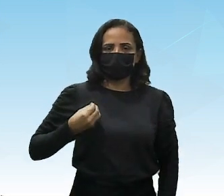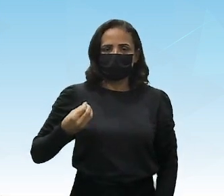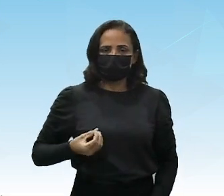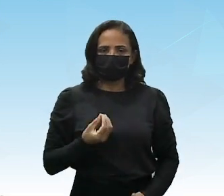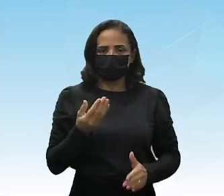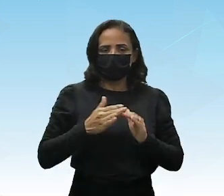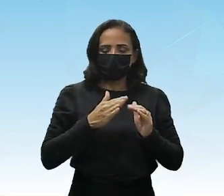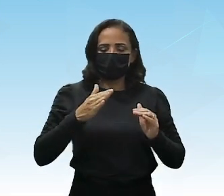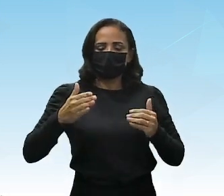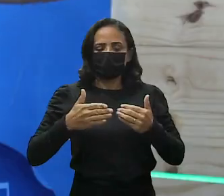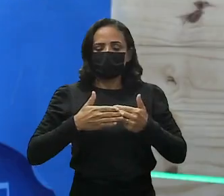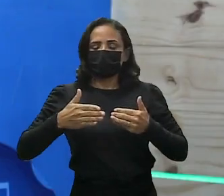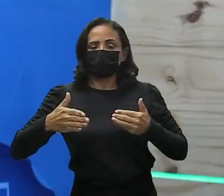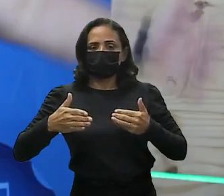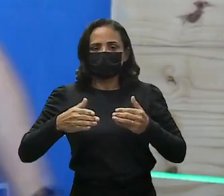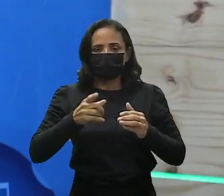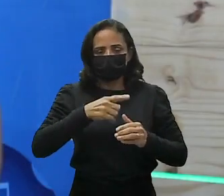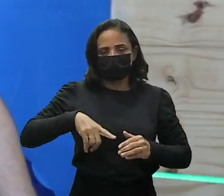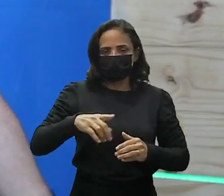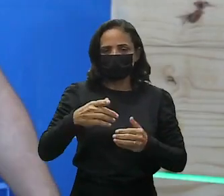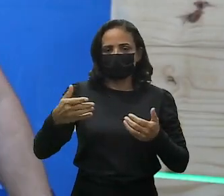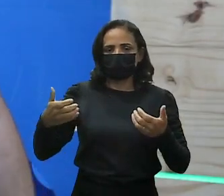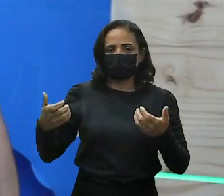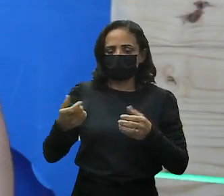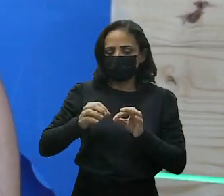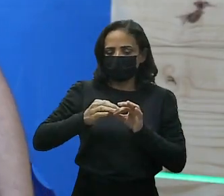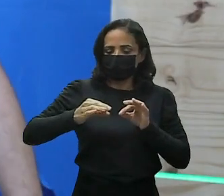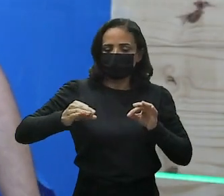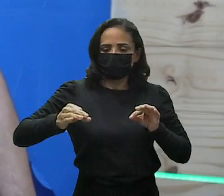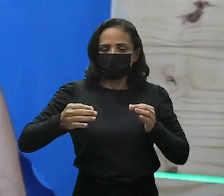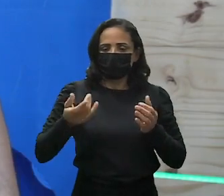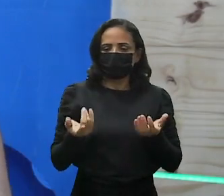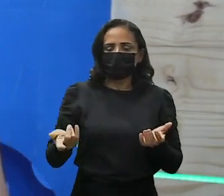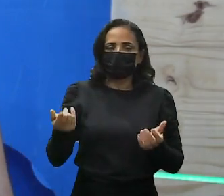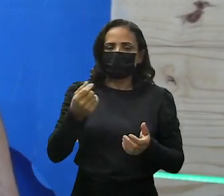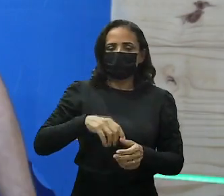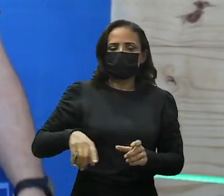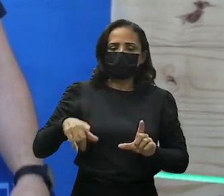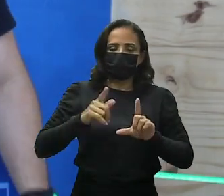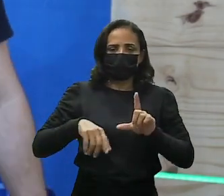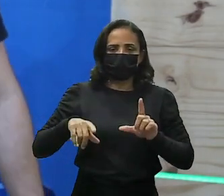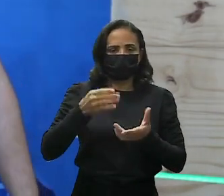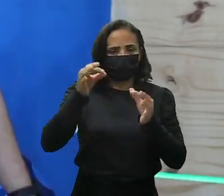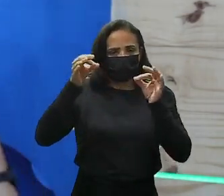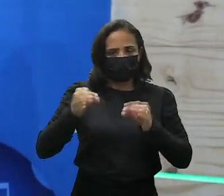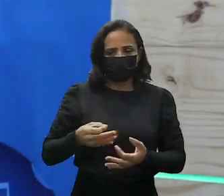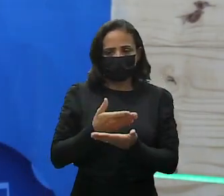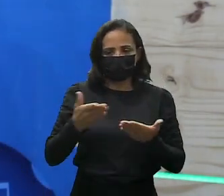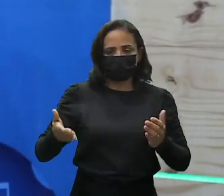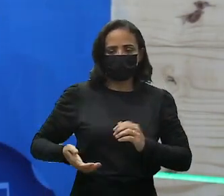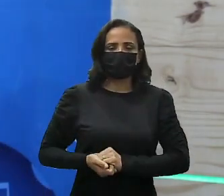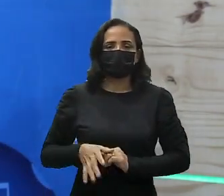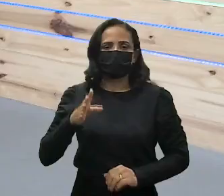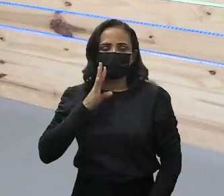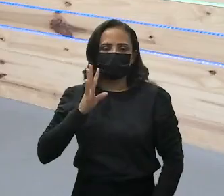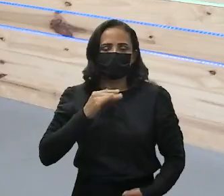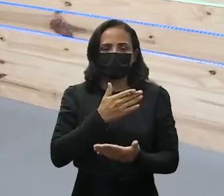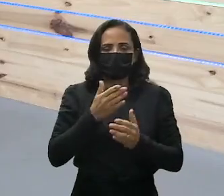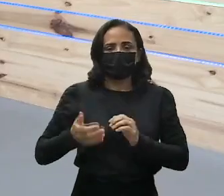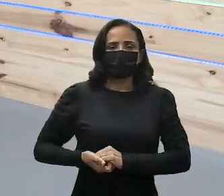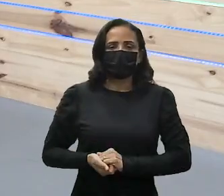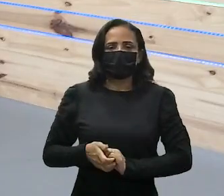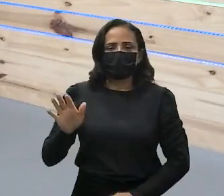está mais longe do produtor. Se ele é o consumidor que está mais longe do produtor, então ele é o que tem mais substância tóxica, beleza?